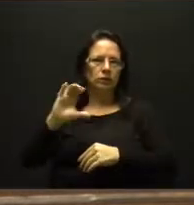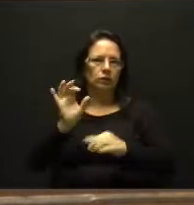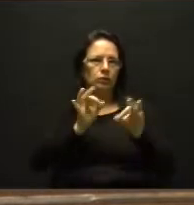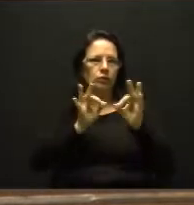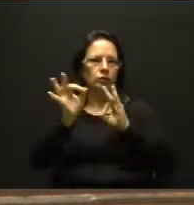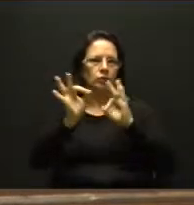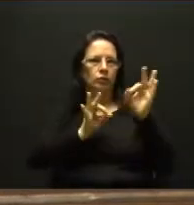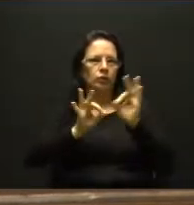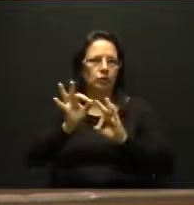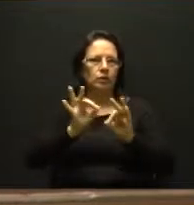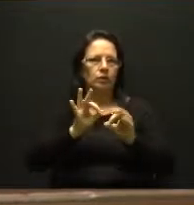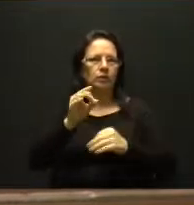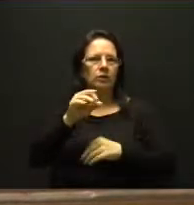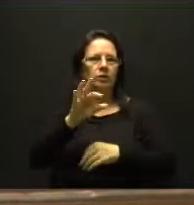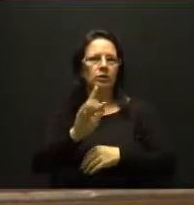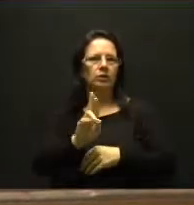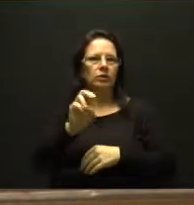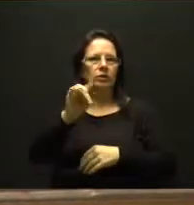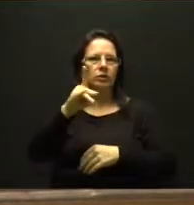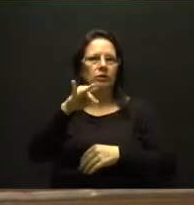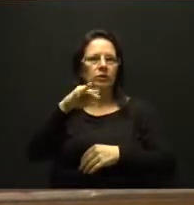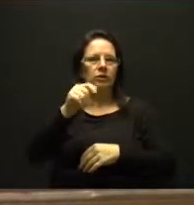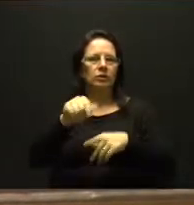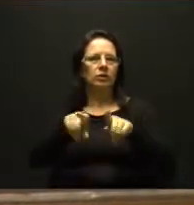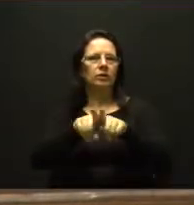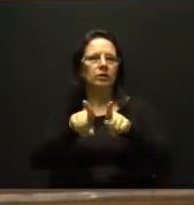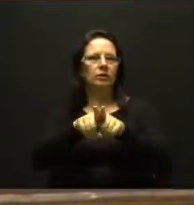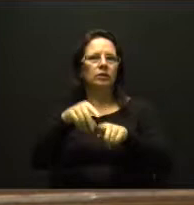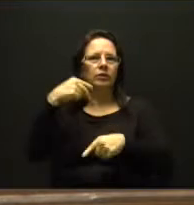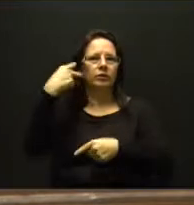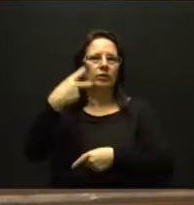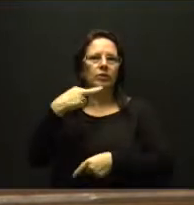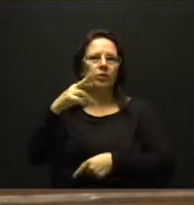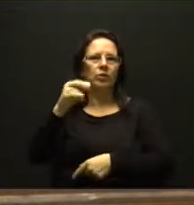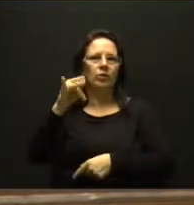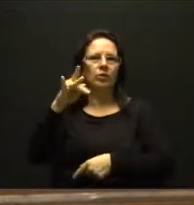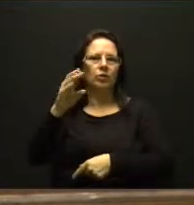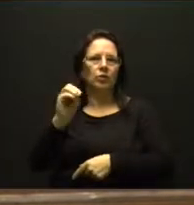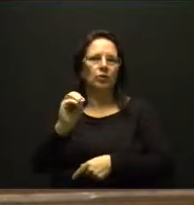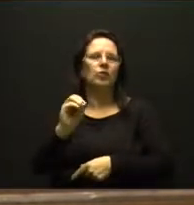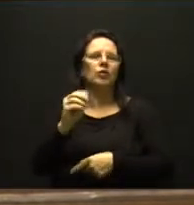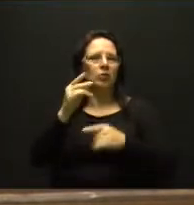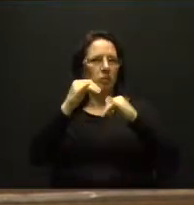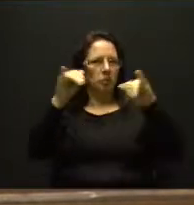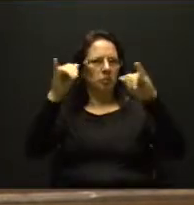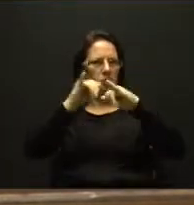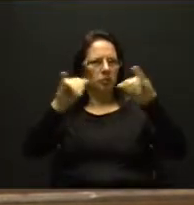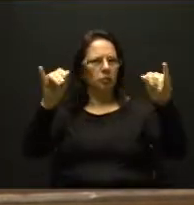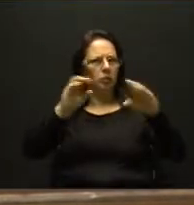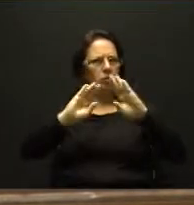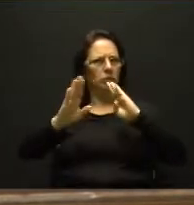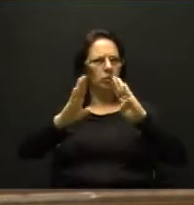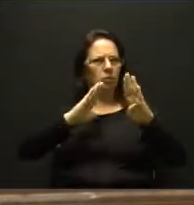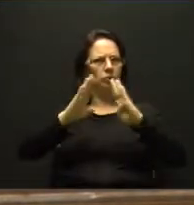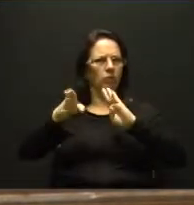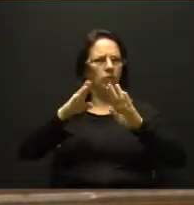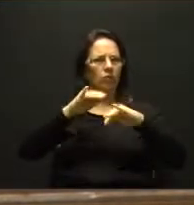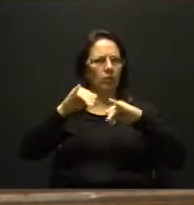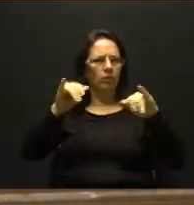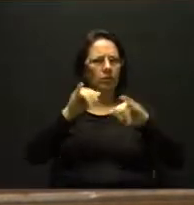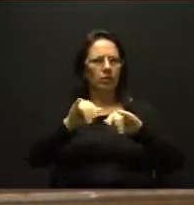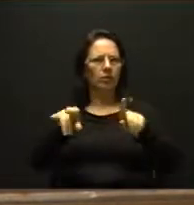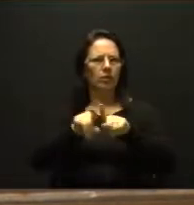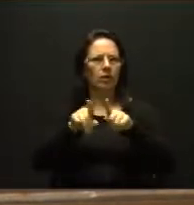fundiária como o vereador rostinho tem se manifestado nas redes sociais na frente dessa luta já existe uma comissão